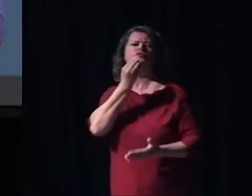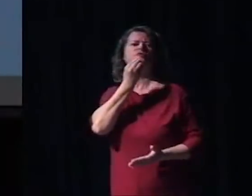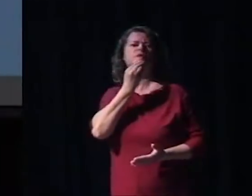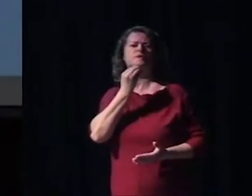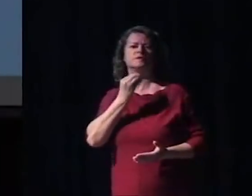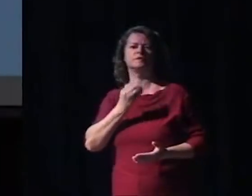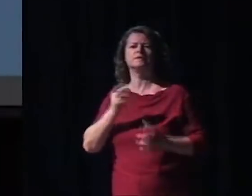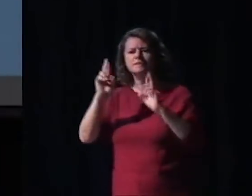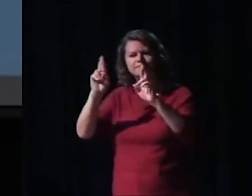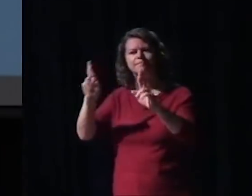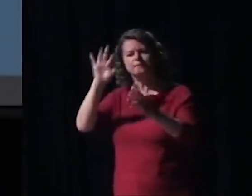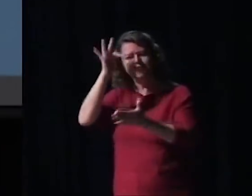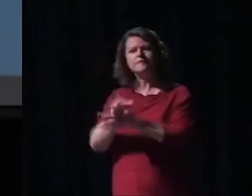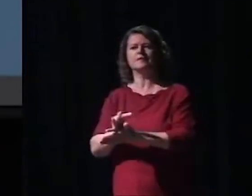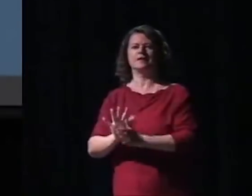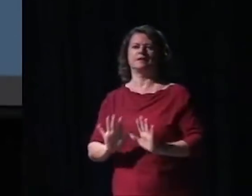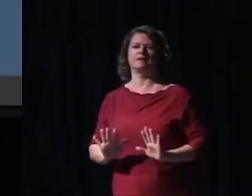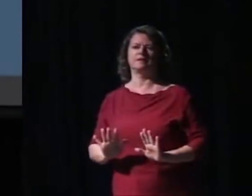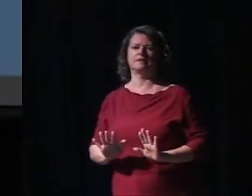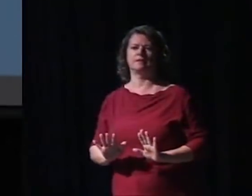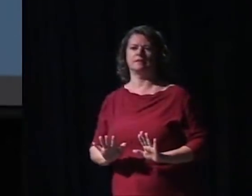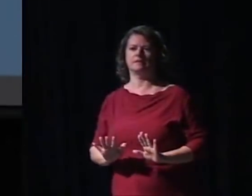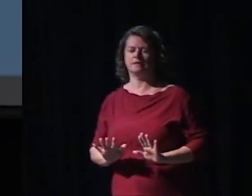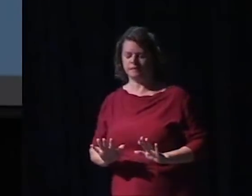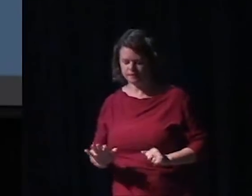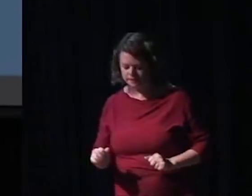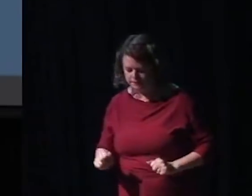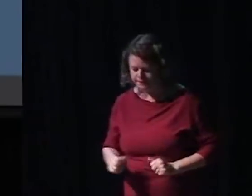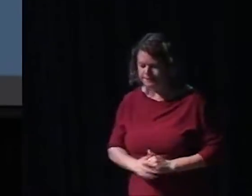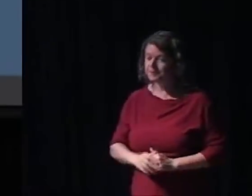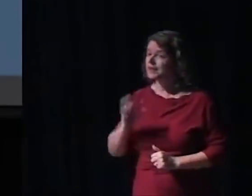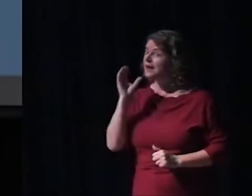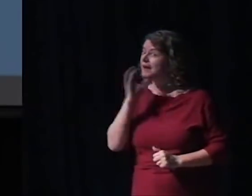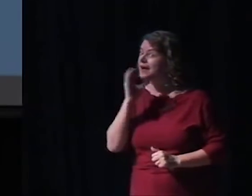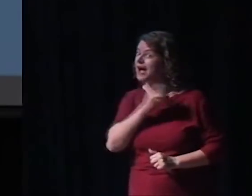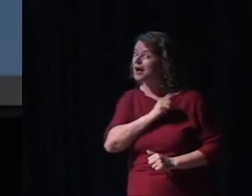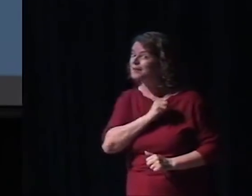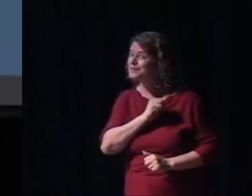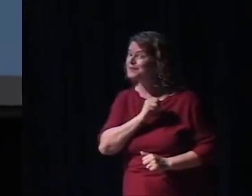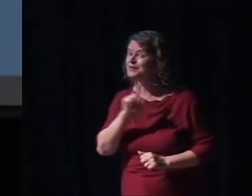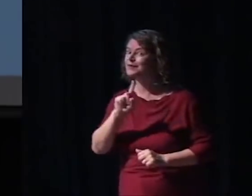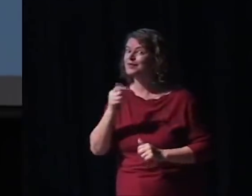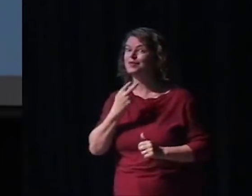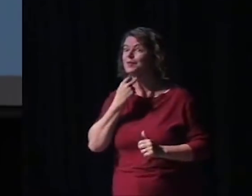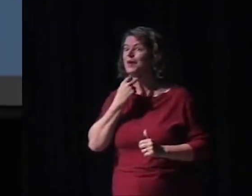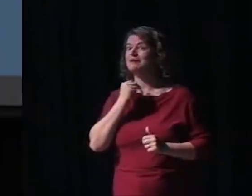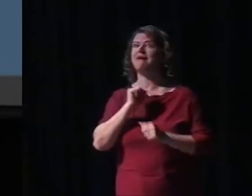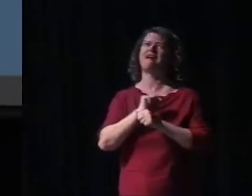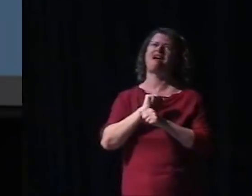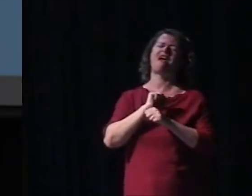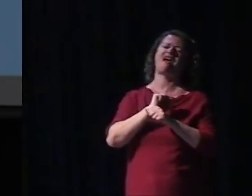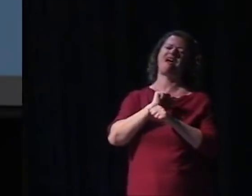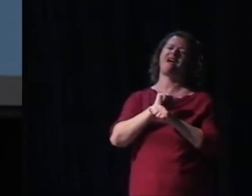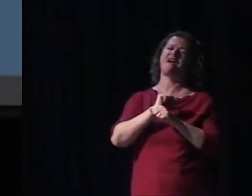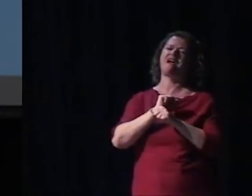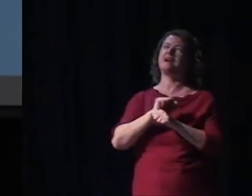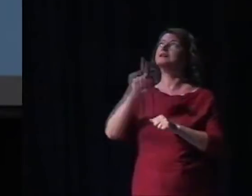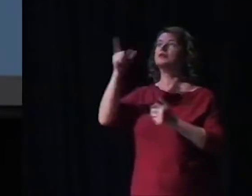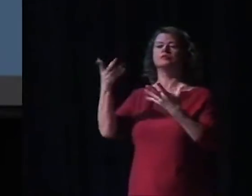novo. Mas logo, significa rapidamente. Deus não quer ver você no